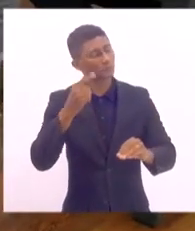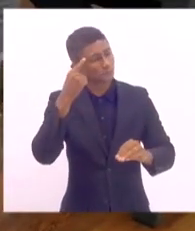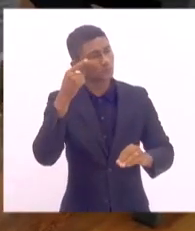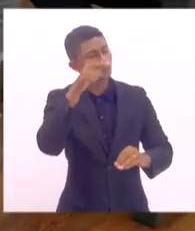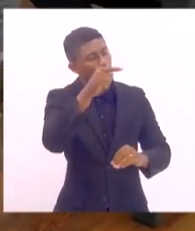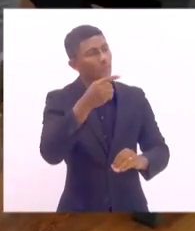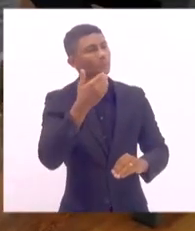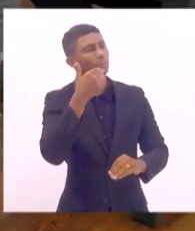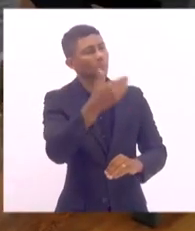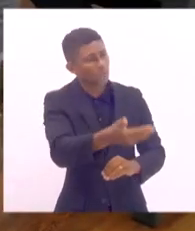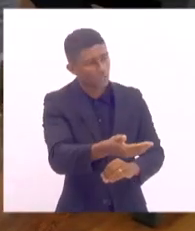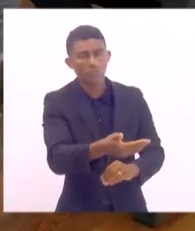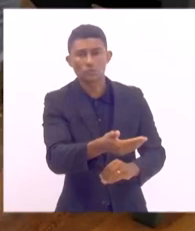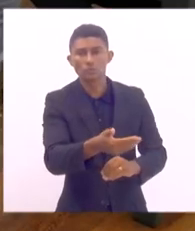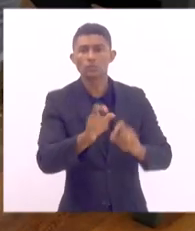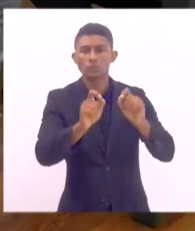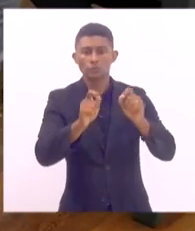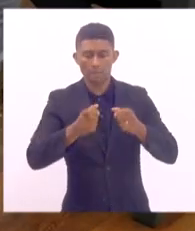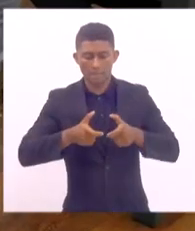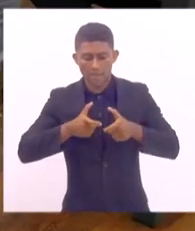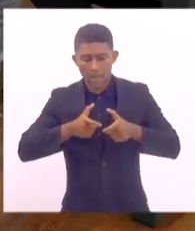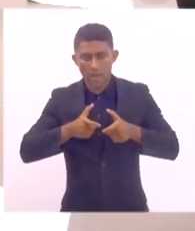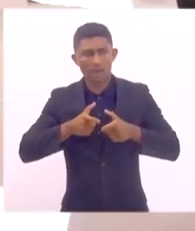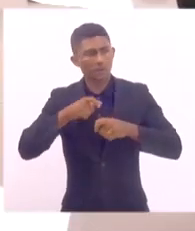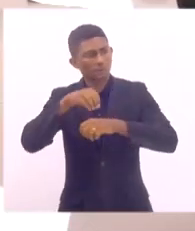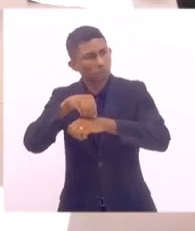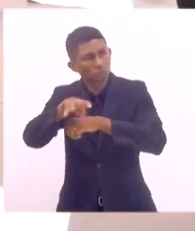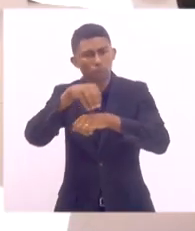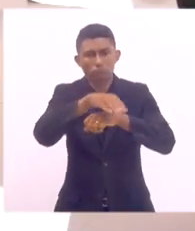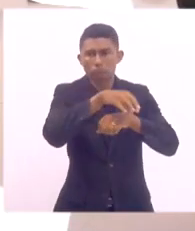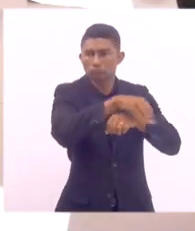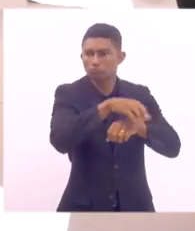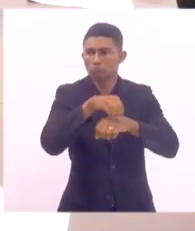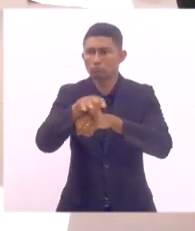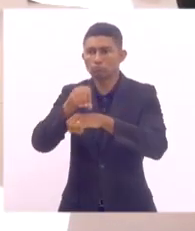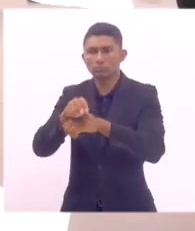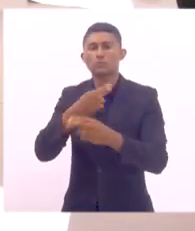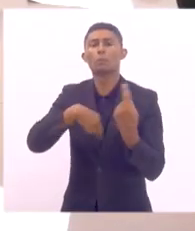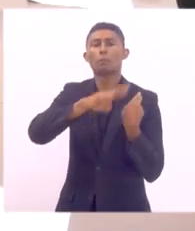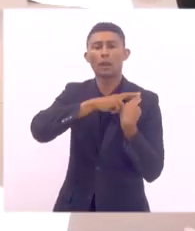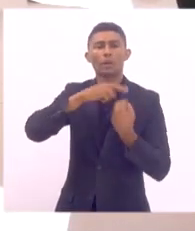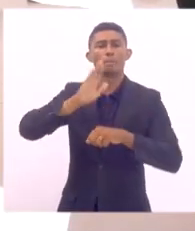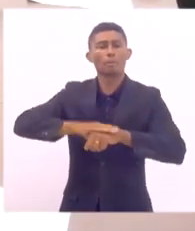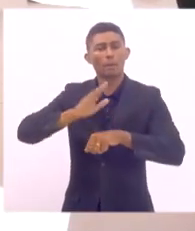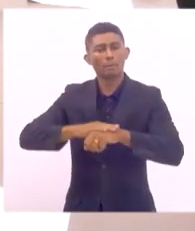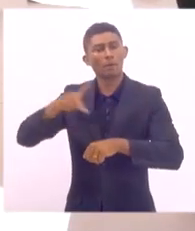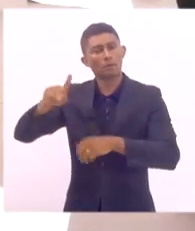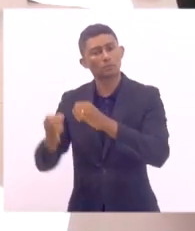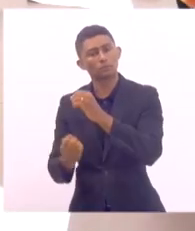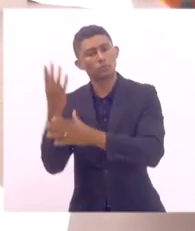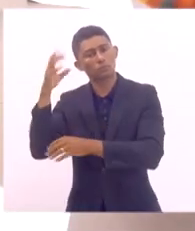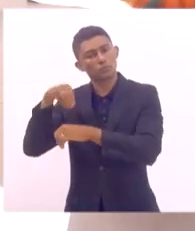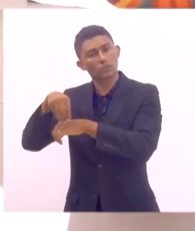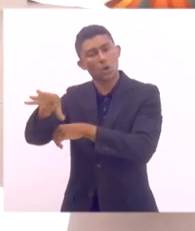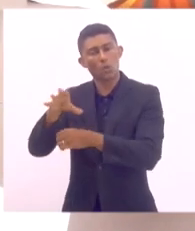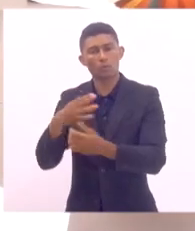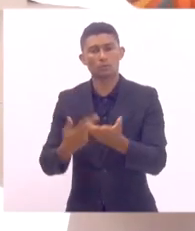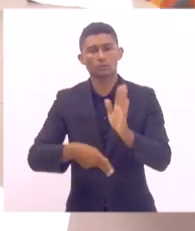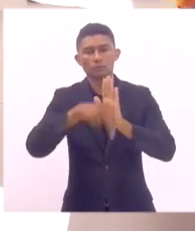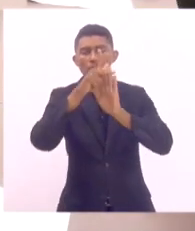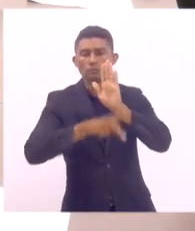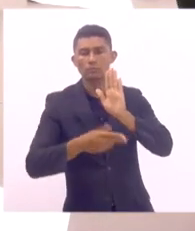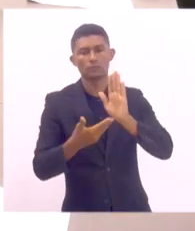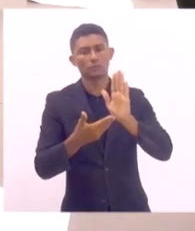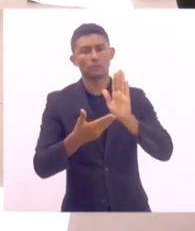indicação de medalhas, de qualquer título, era a responsabilidade do autor. Porque, desde então, nunca mais houve